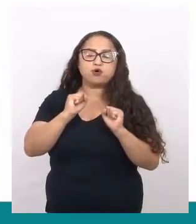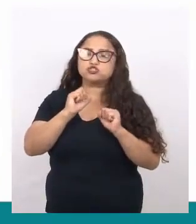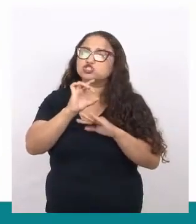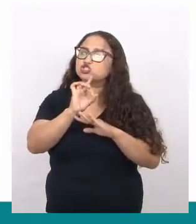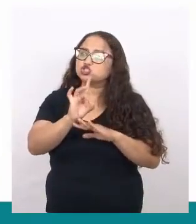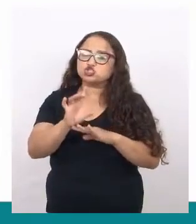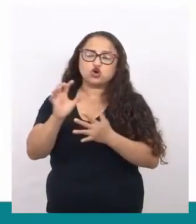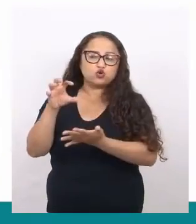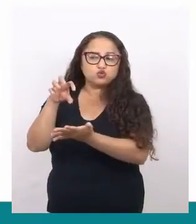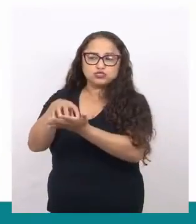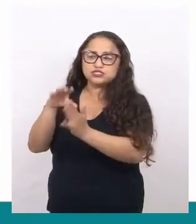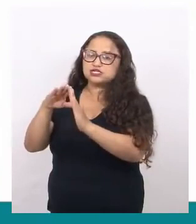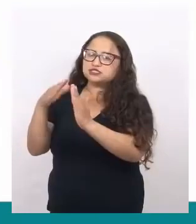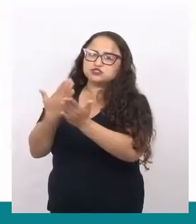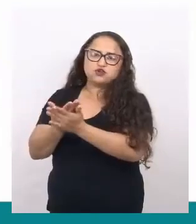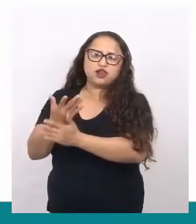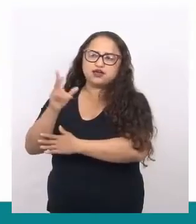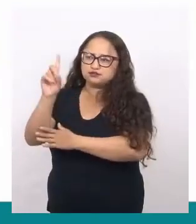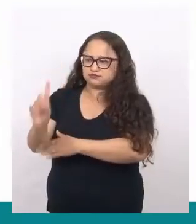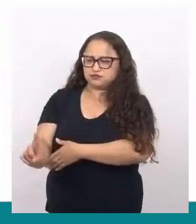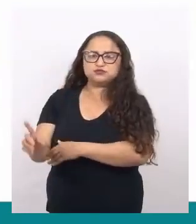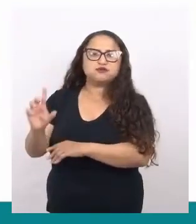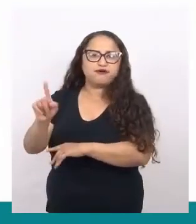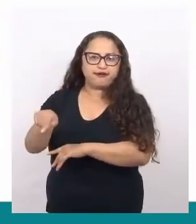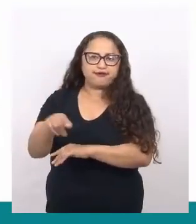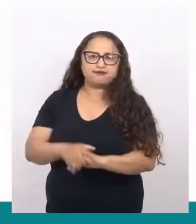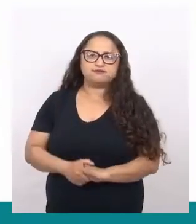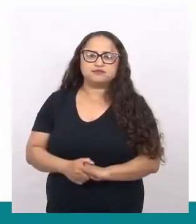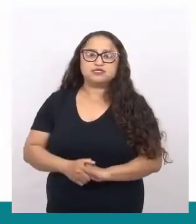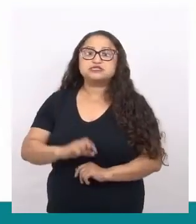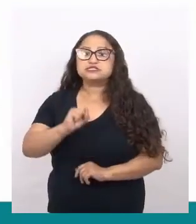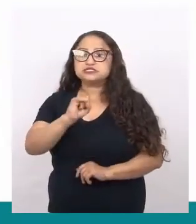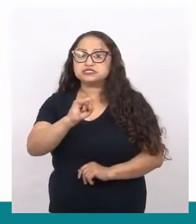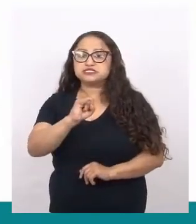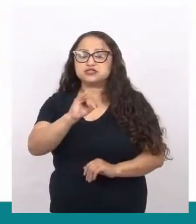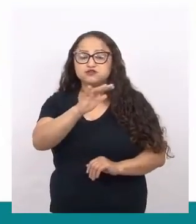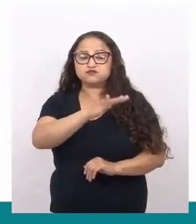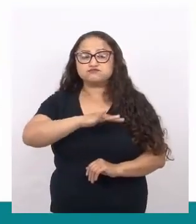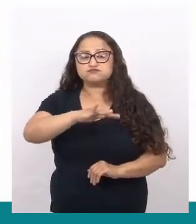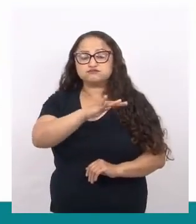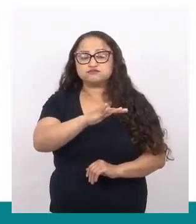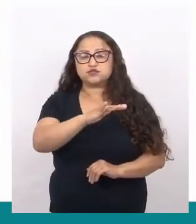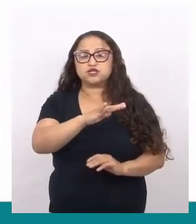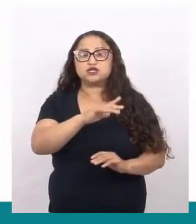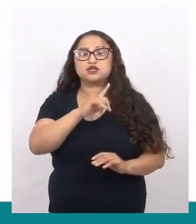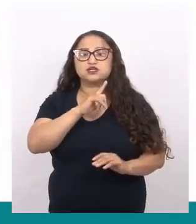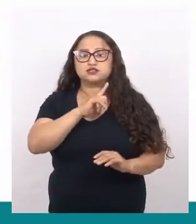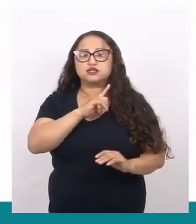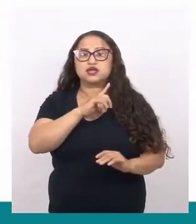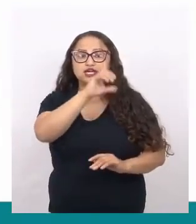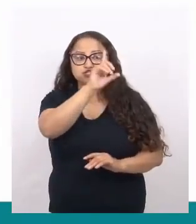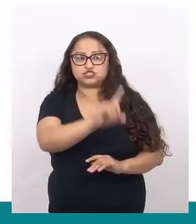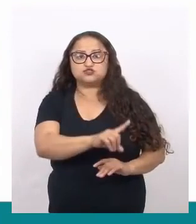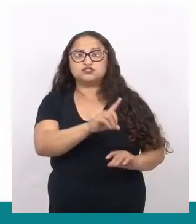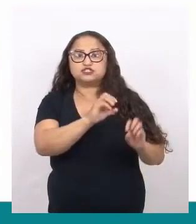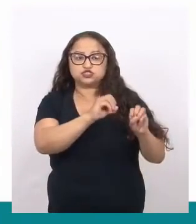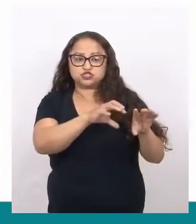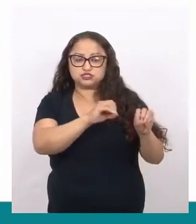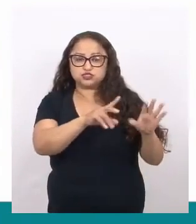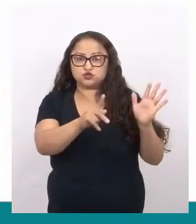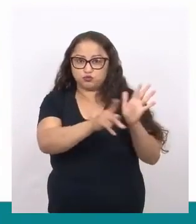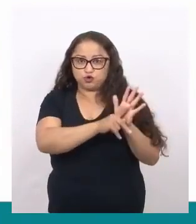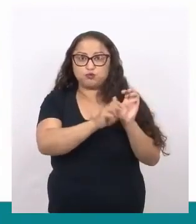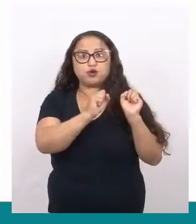nível de diretoria de ensino, a comissão de atribuição ela consegue selecionar todas as escolas vinculadas à sua DE ali.